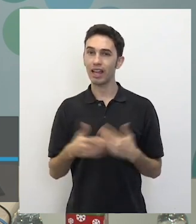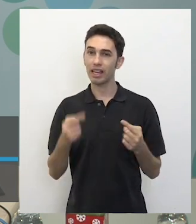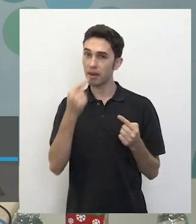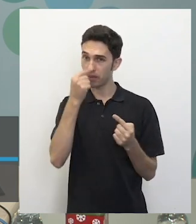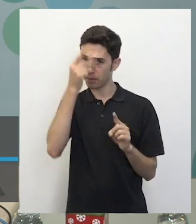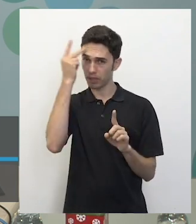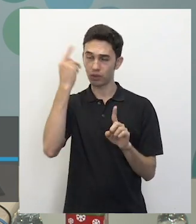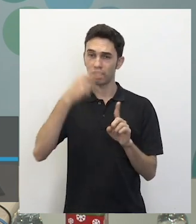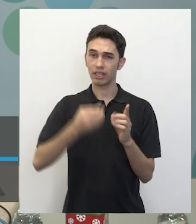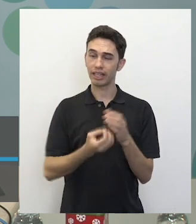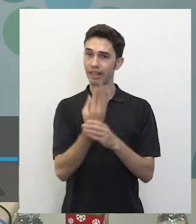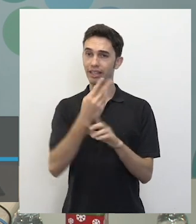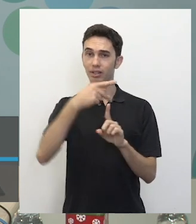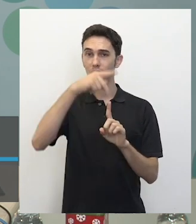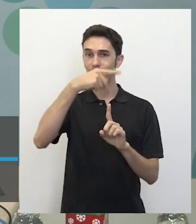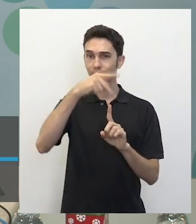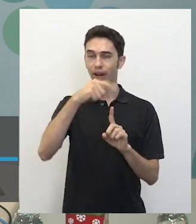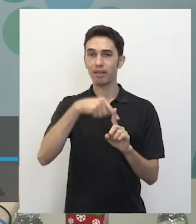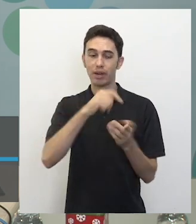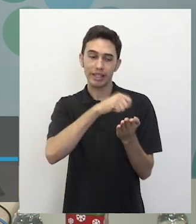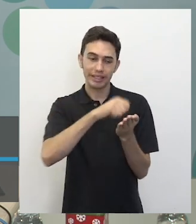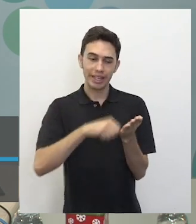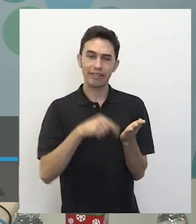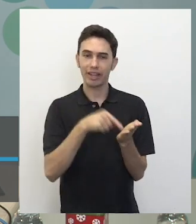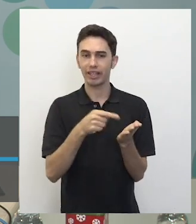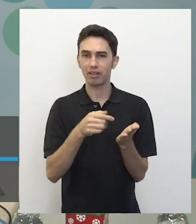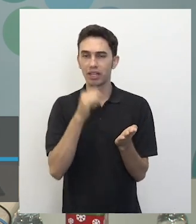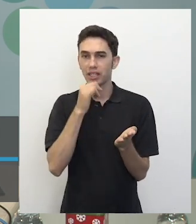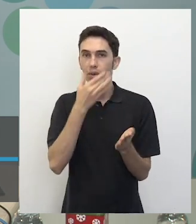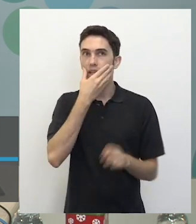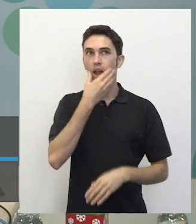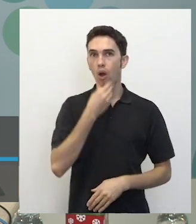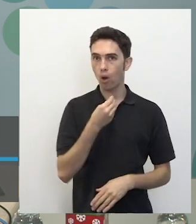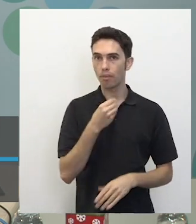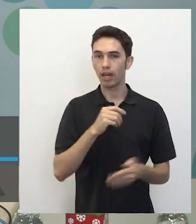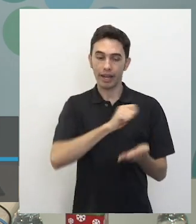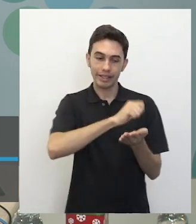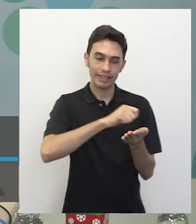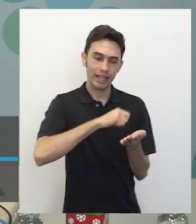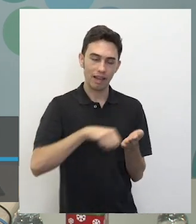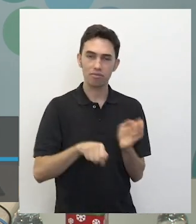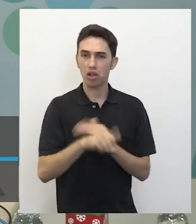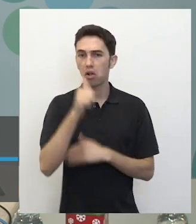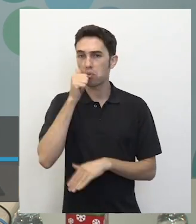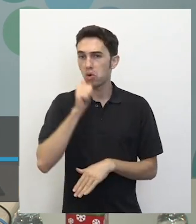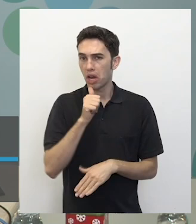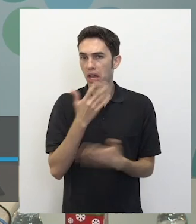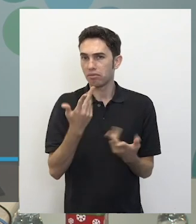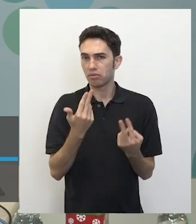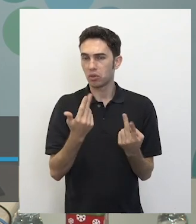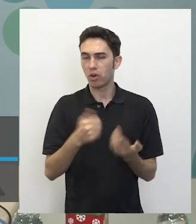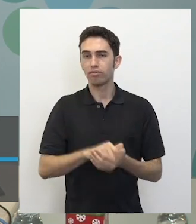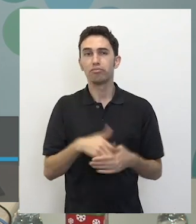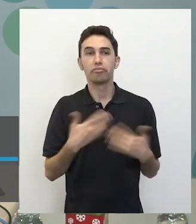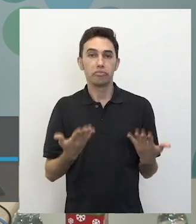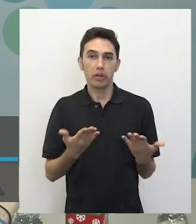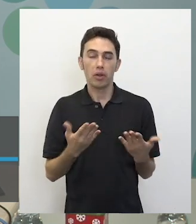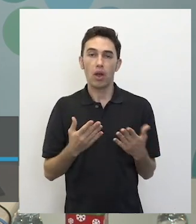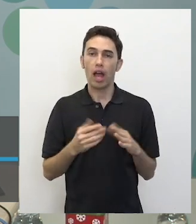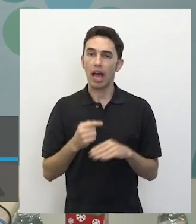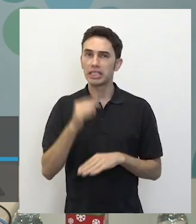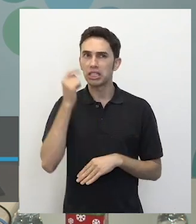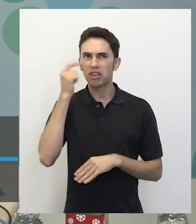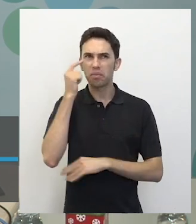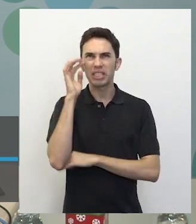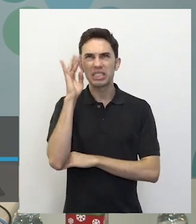personagem para escrever aquilo. Às vezes o autor é homem e ele cria uma mulher. Isso. Né? Então você pode criar, acho que a gente não pode